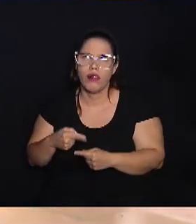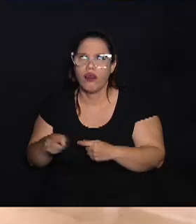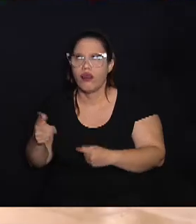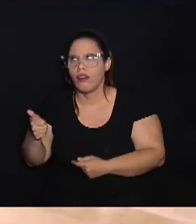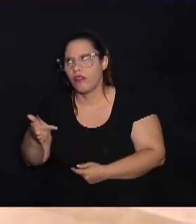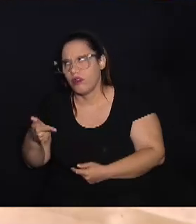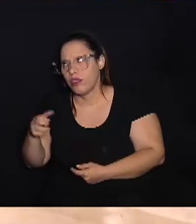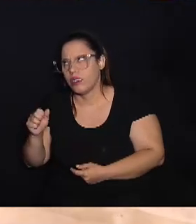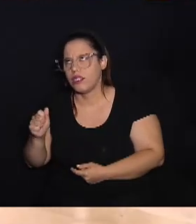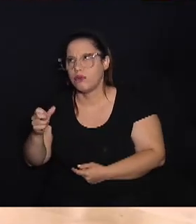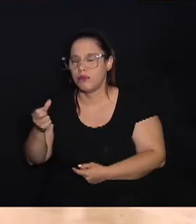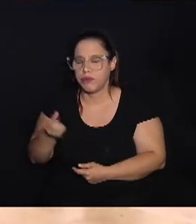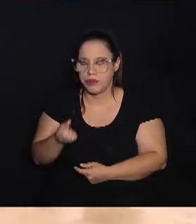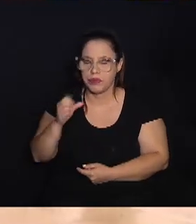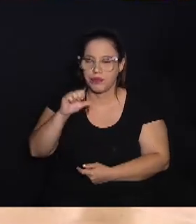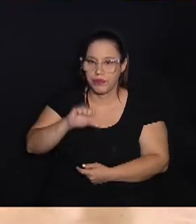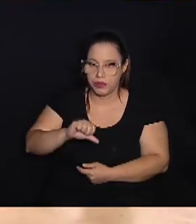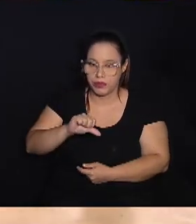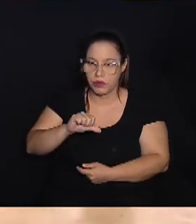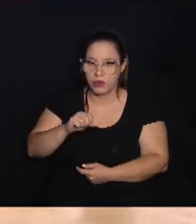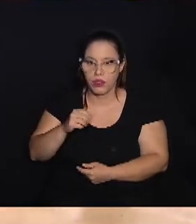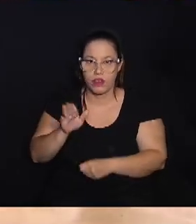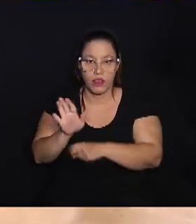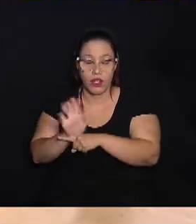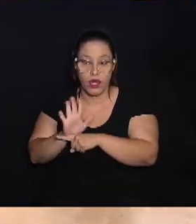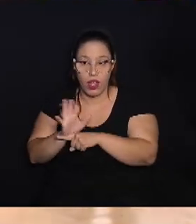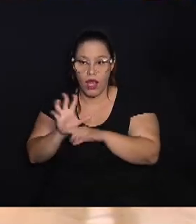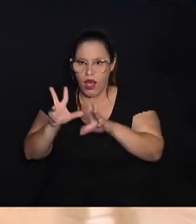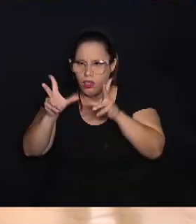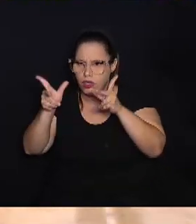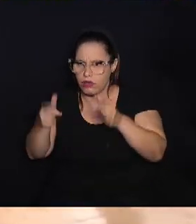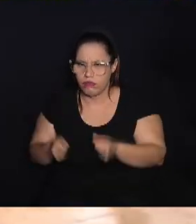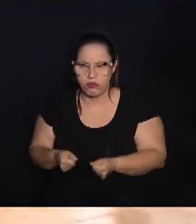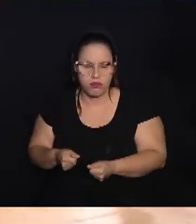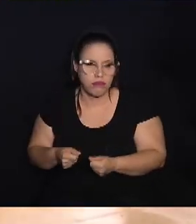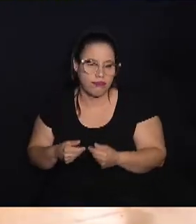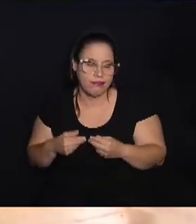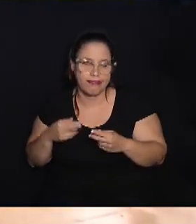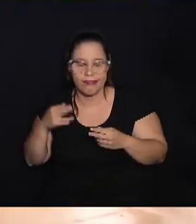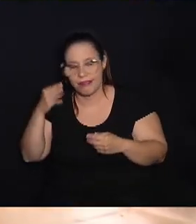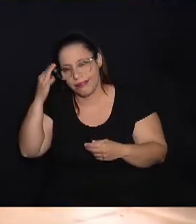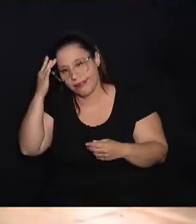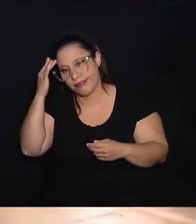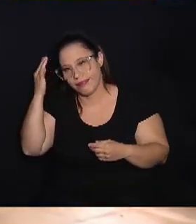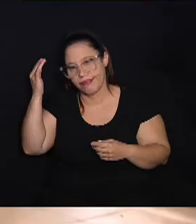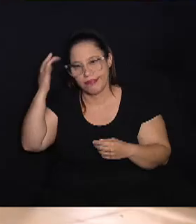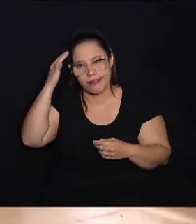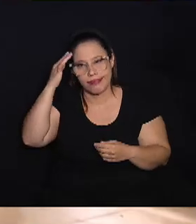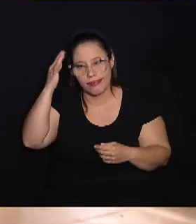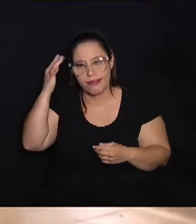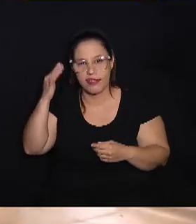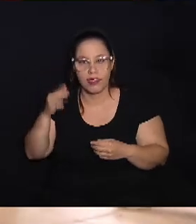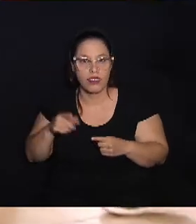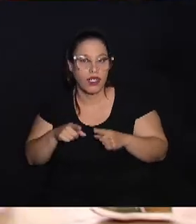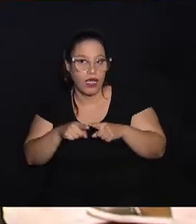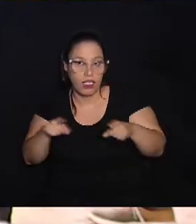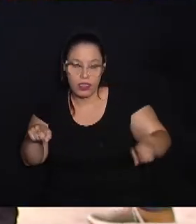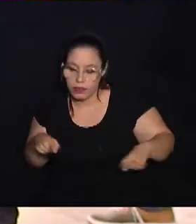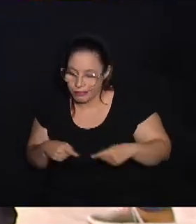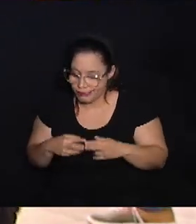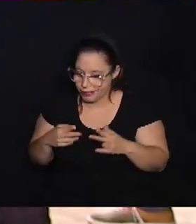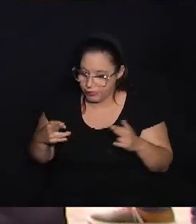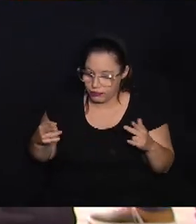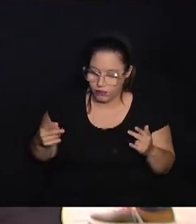produziu diversos filmes que geram reflexões e podem ser usados em espaços diversos para explorar